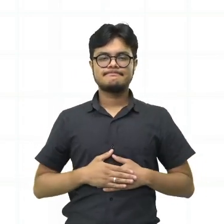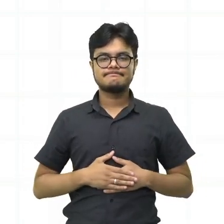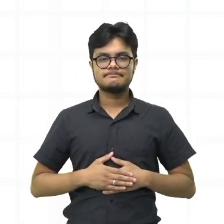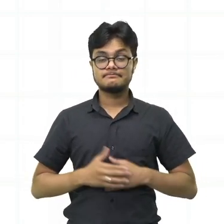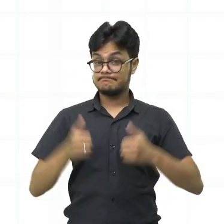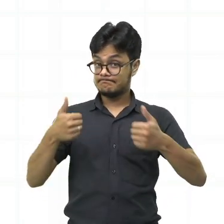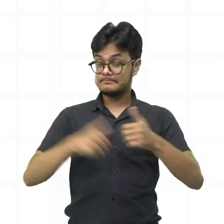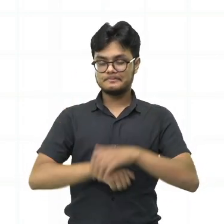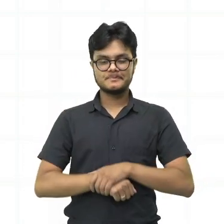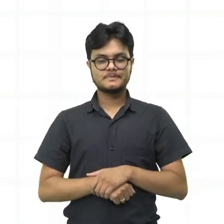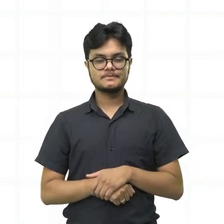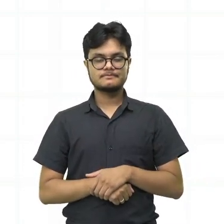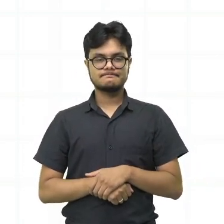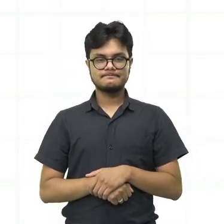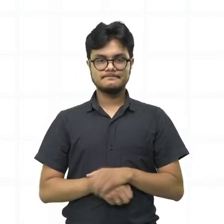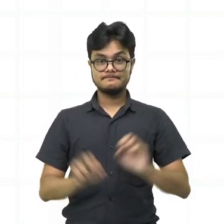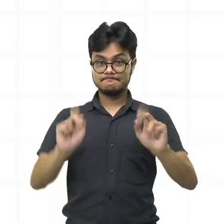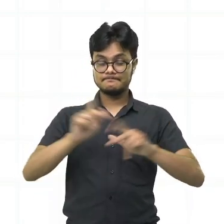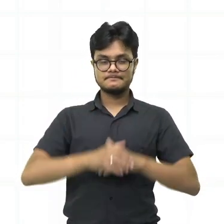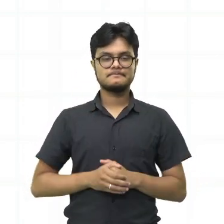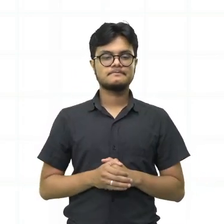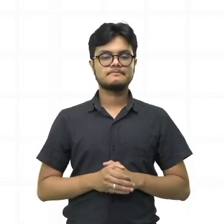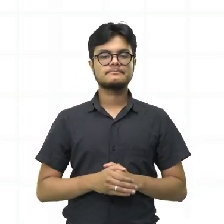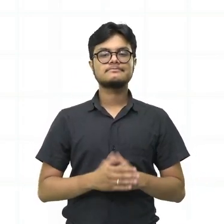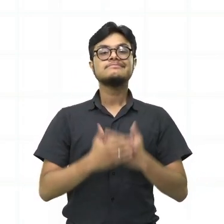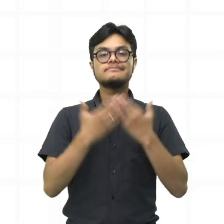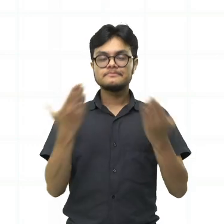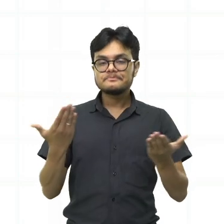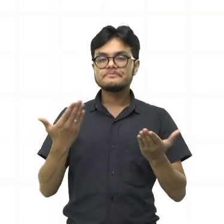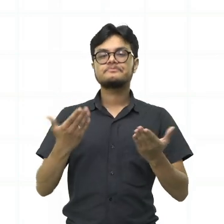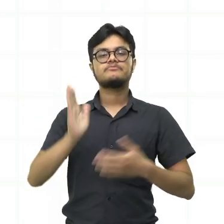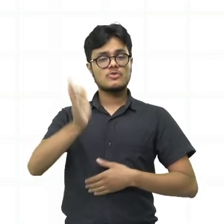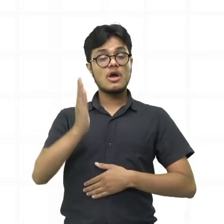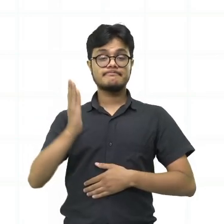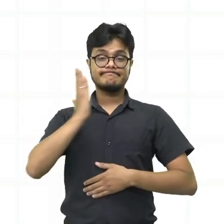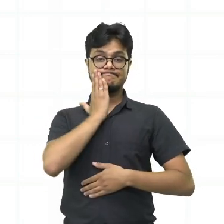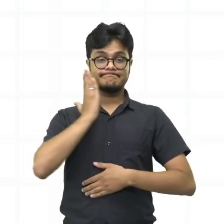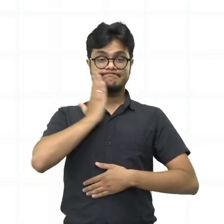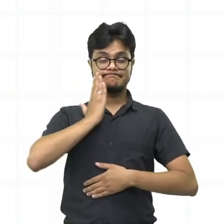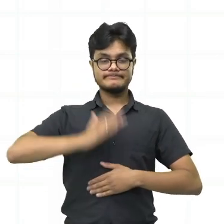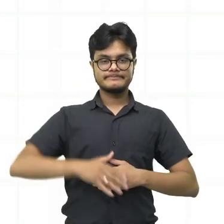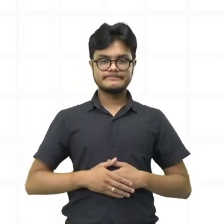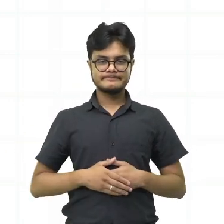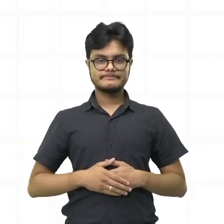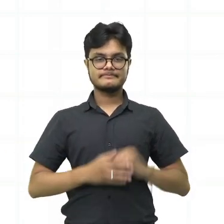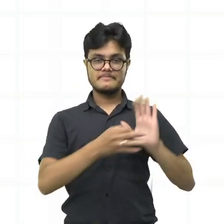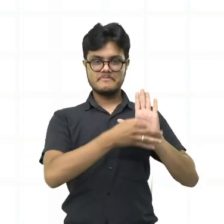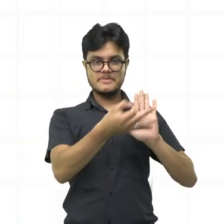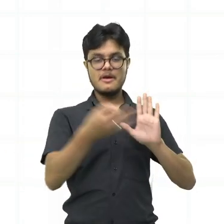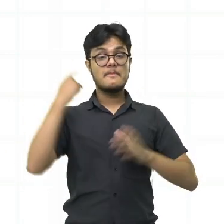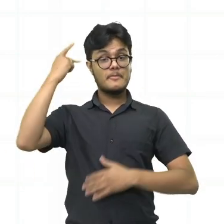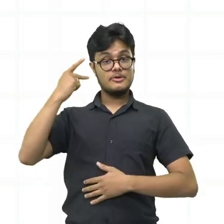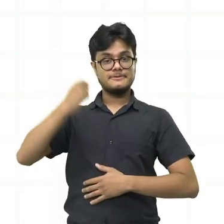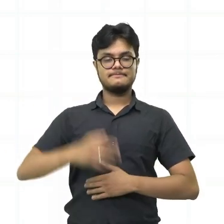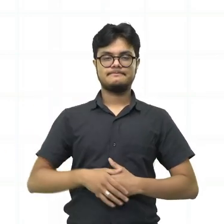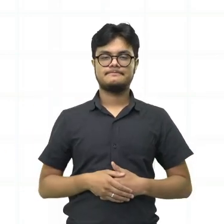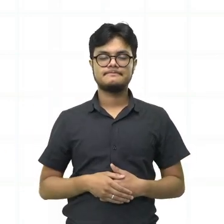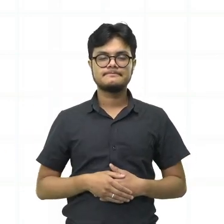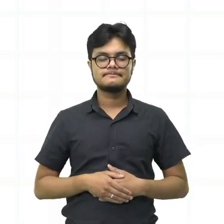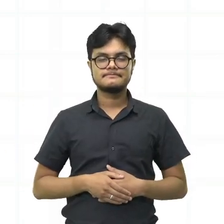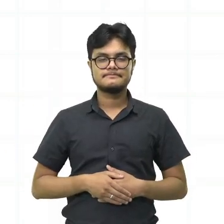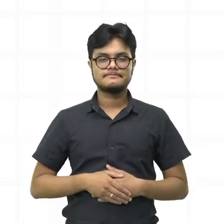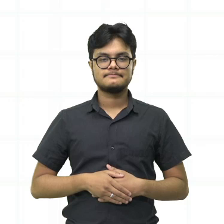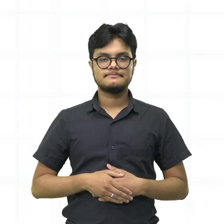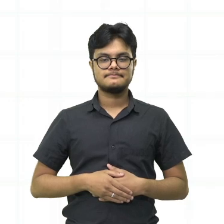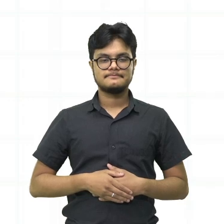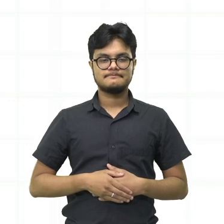emocional, tá bom? Entendido, pessoal? Então, o primeiro exemplo que nós trazemos é o discurso político, tá? Nós vamos